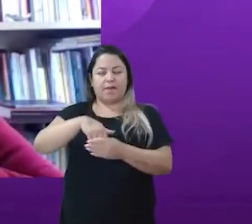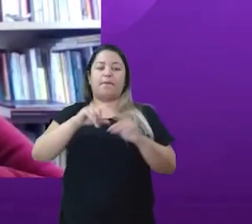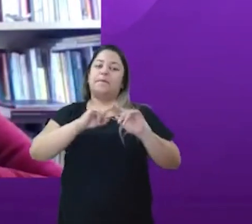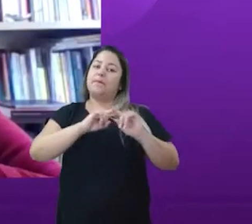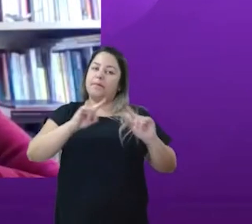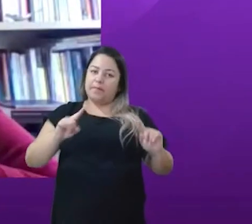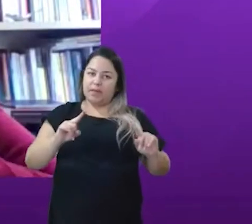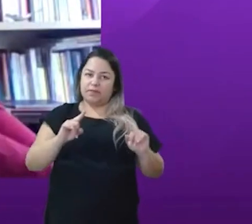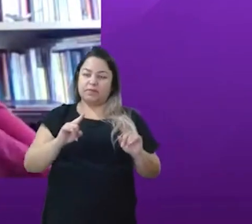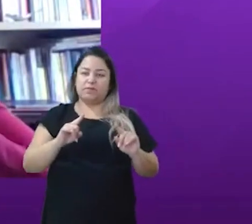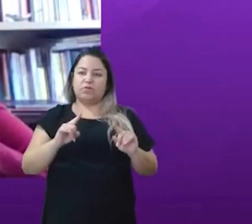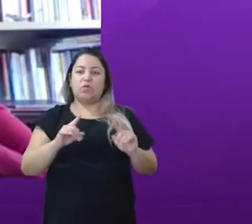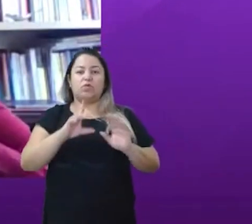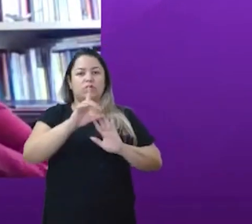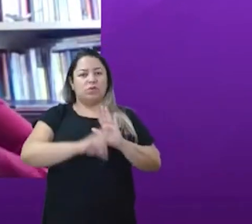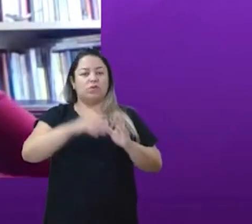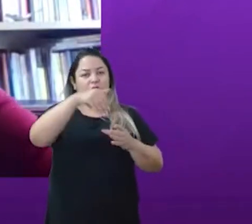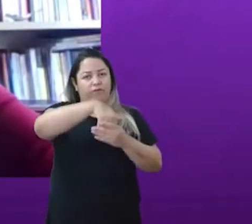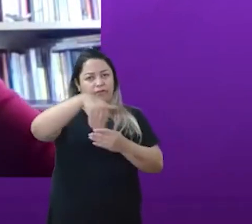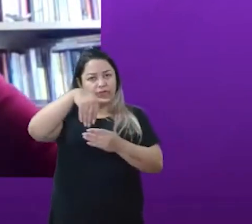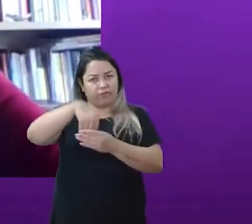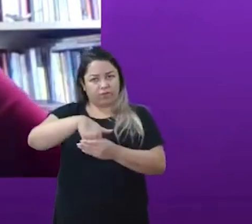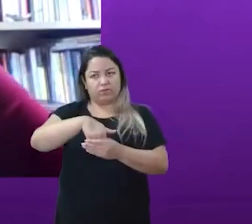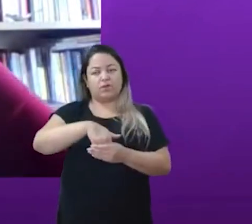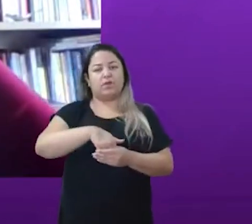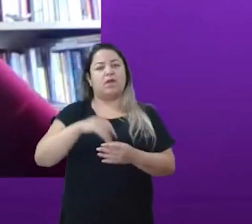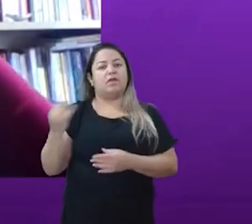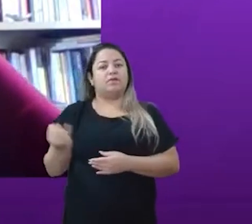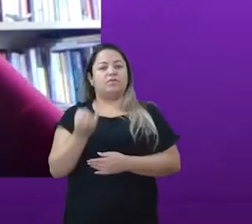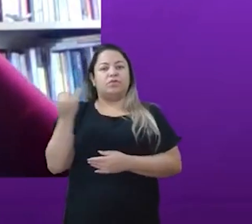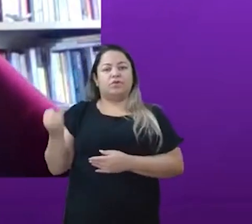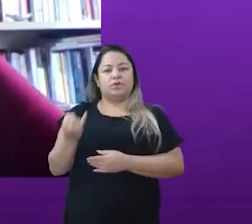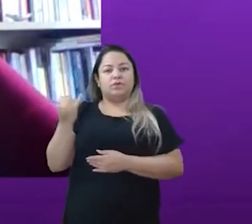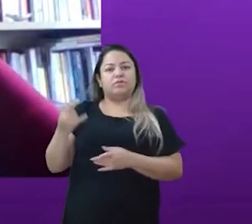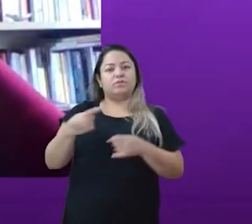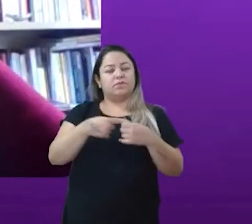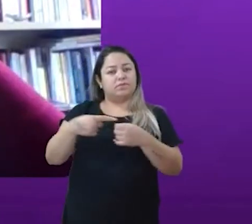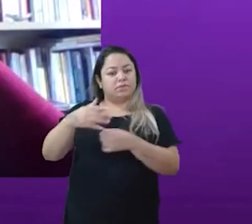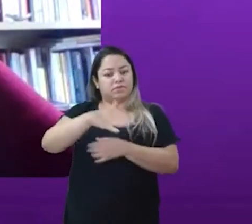Mas o direito ao voto, o voto é tão importante para a cidadania,